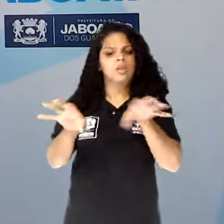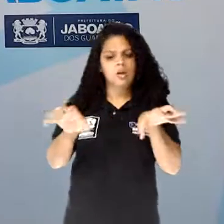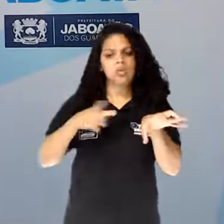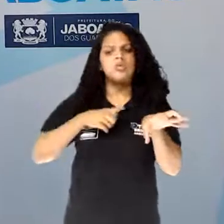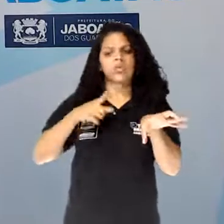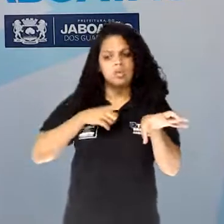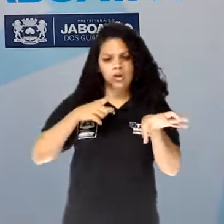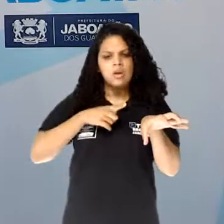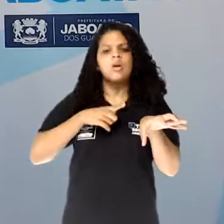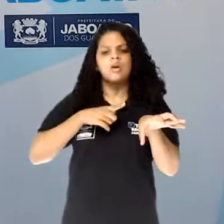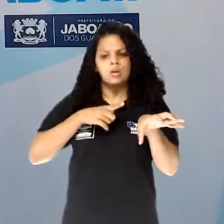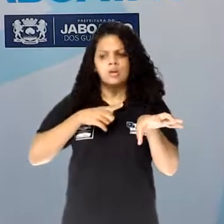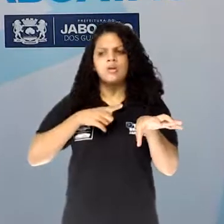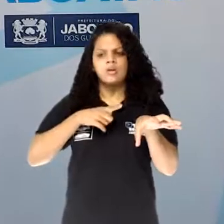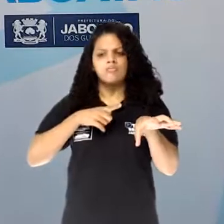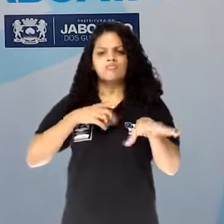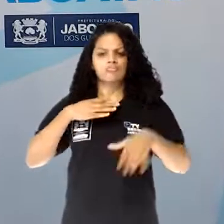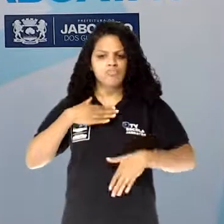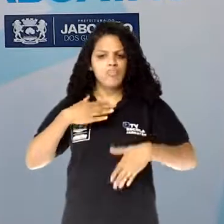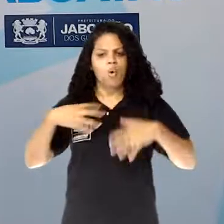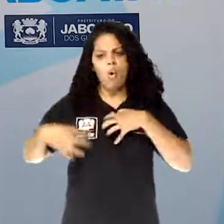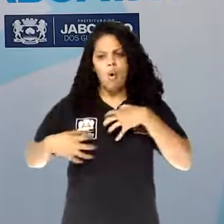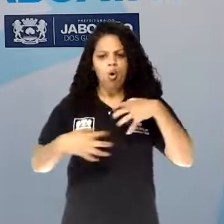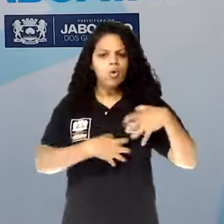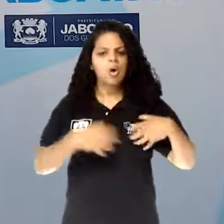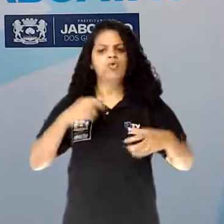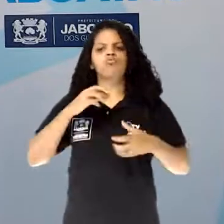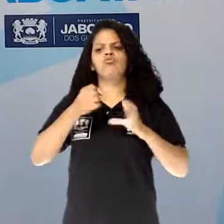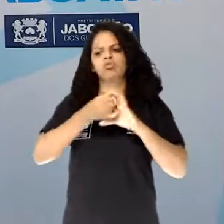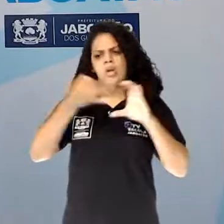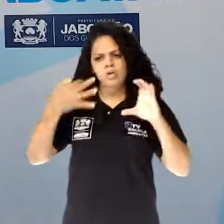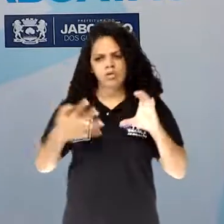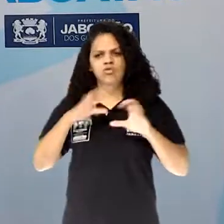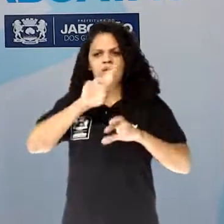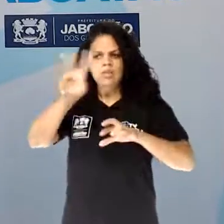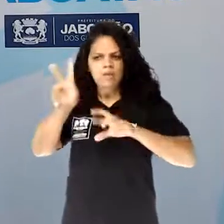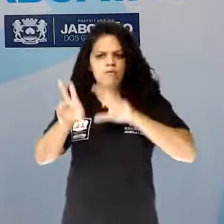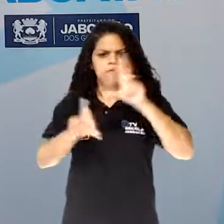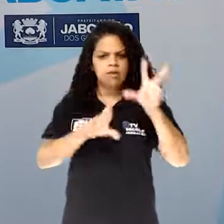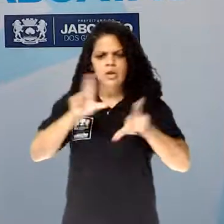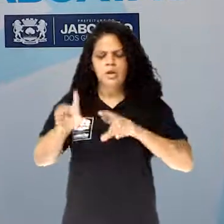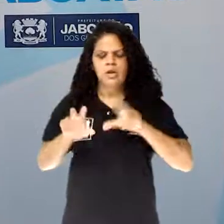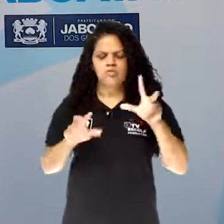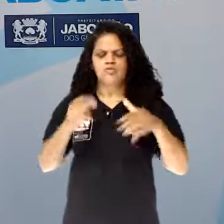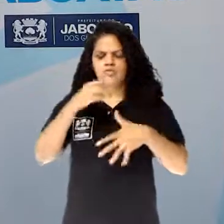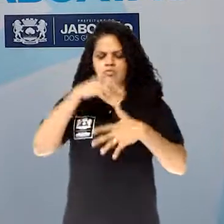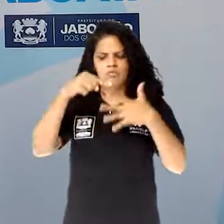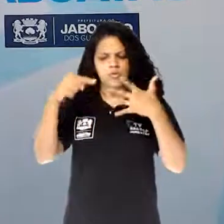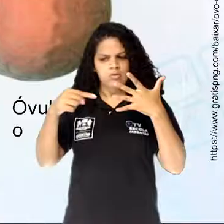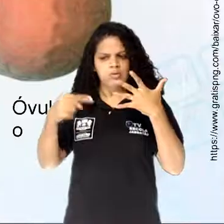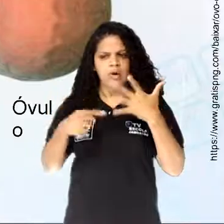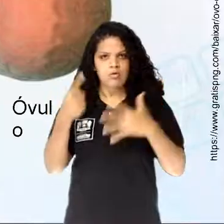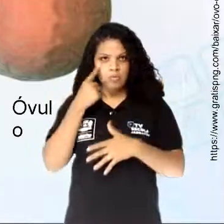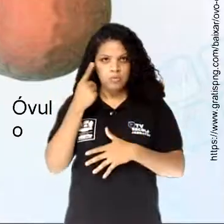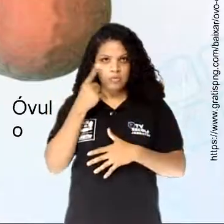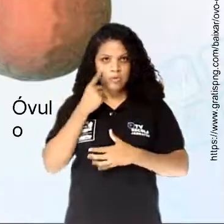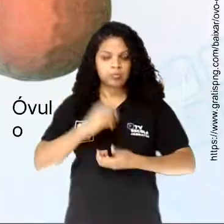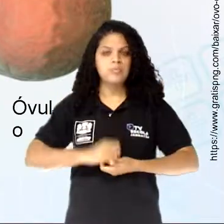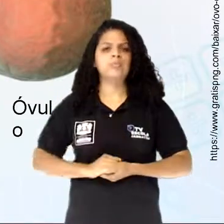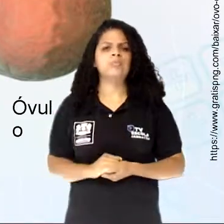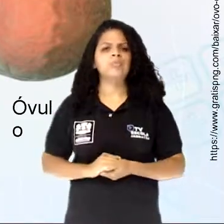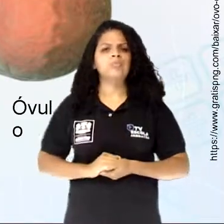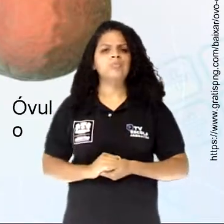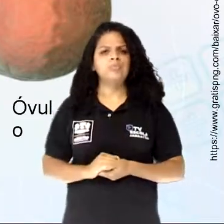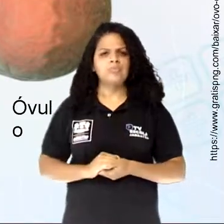órgãos e características bem diferentes que a gente vai olhar aqui direitinho, certo? Bom, primeiro a gente tem que entender que a reprodução do